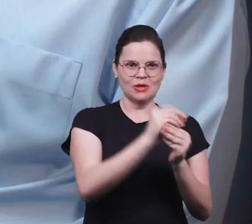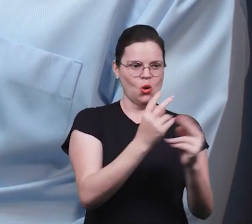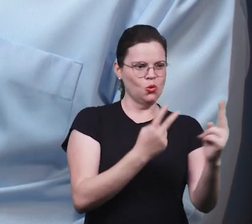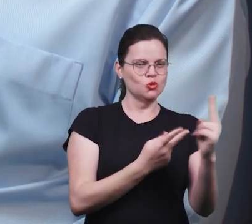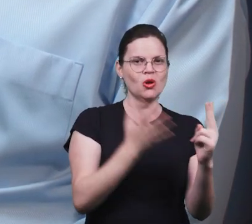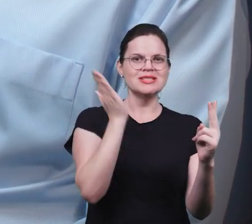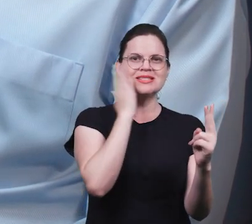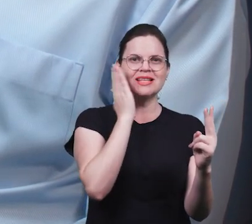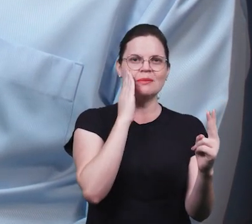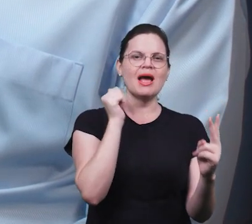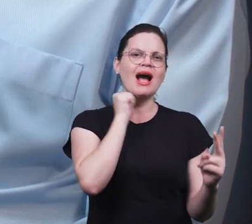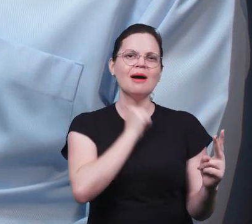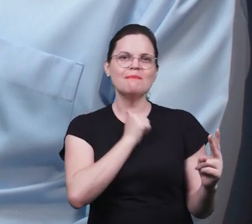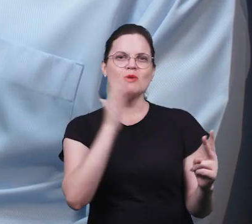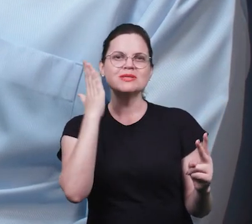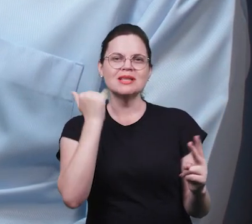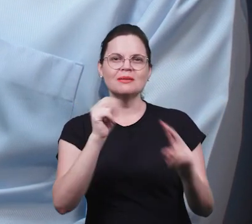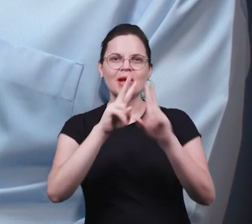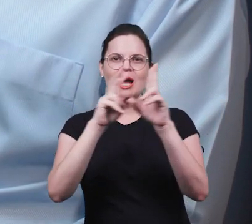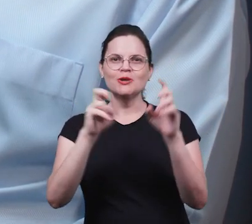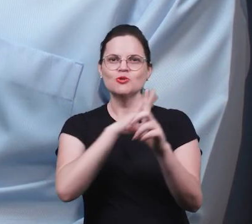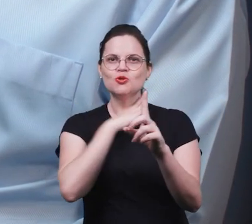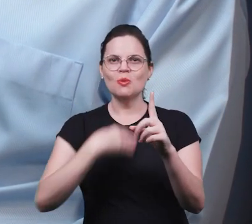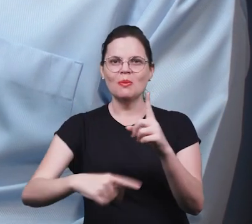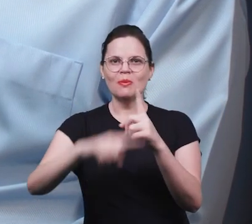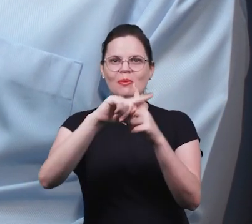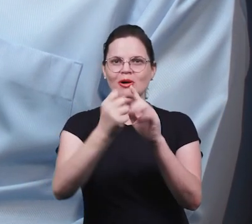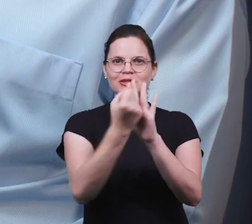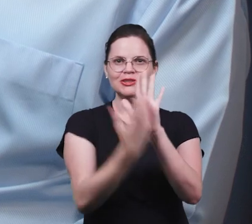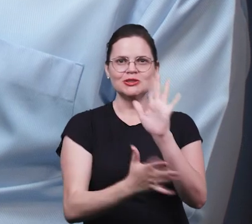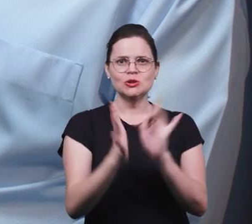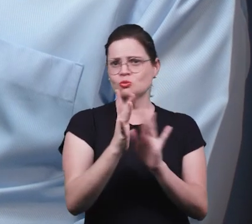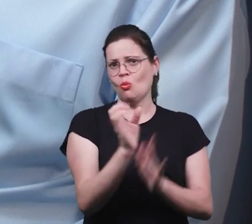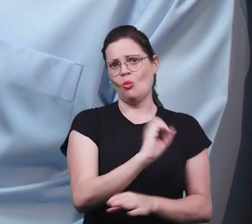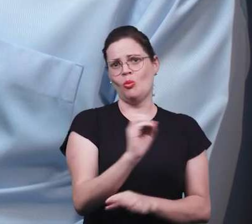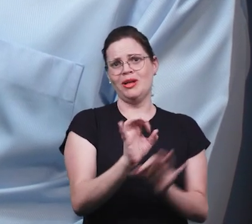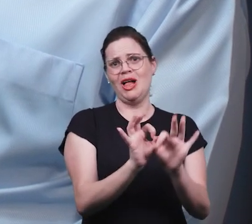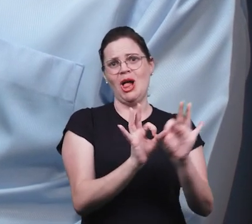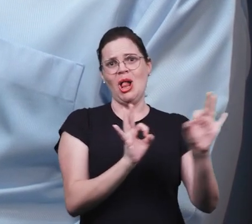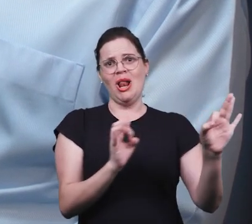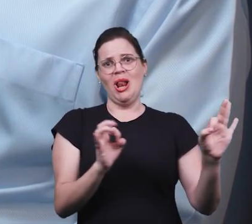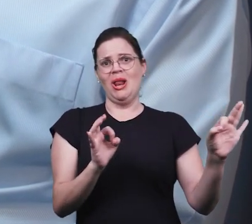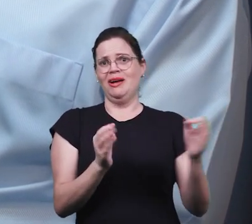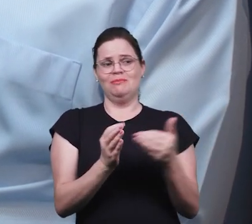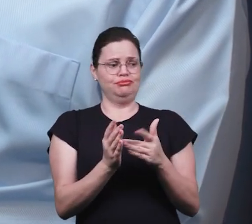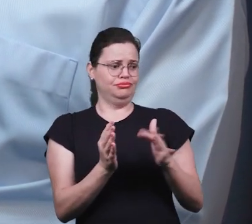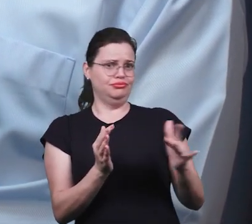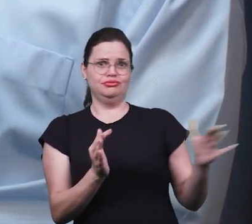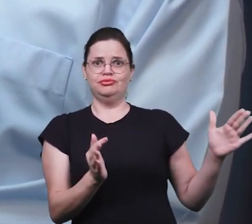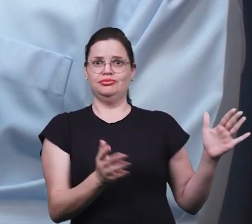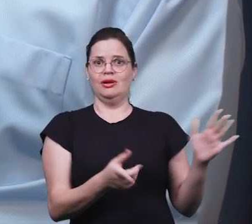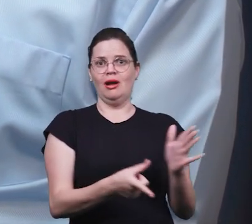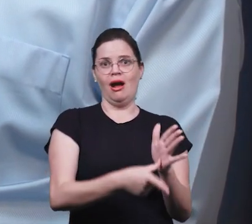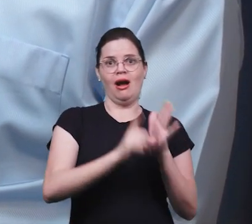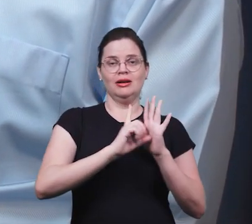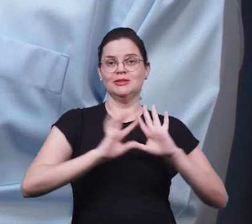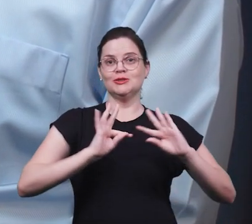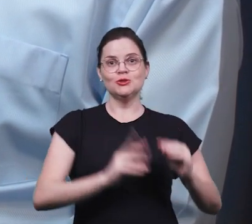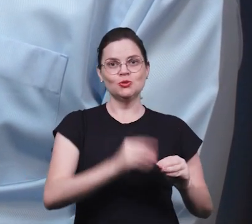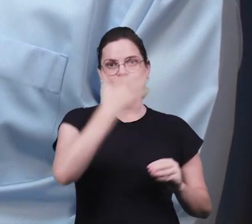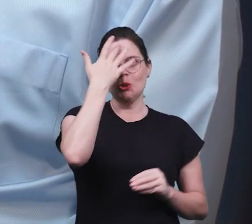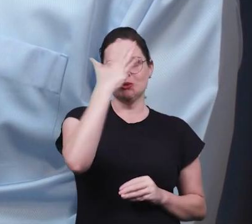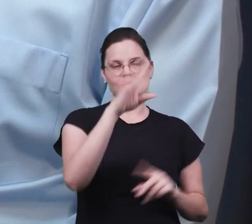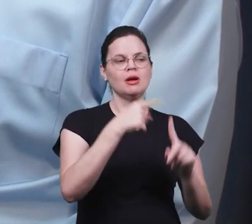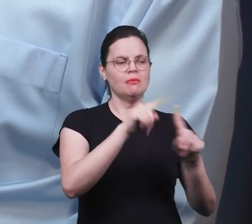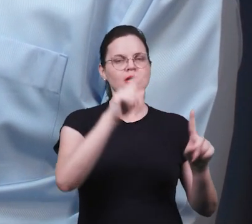Velho Testamento, ela era em Jesus. Porque Jesus é o sacrifício perfeito que